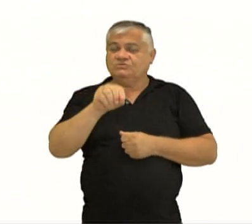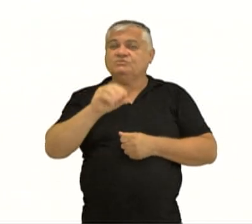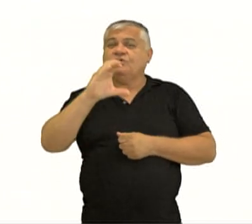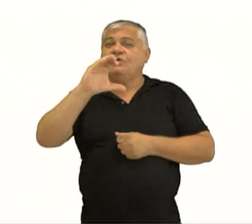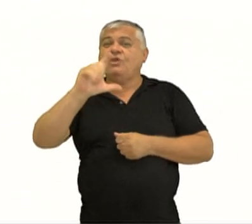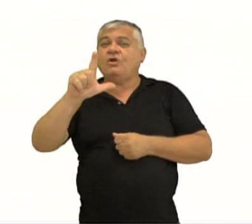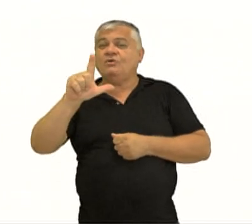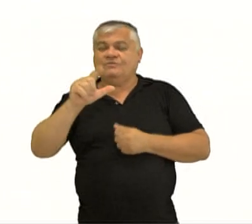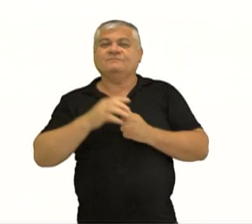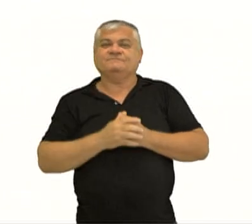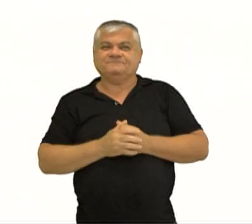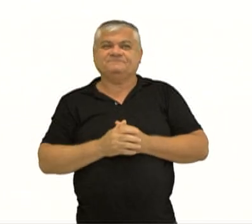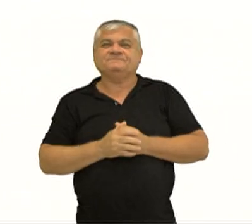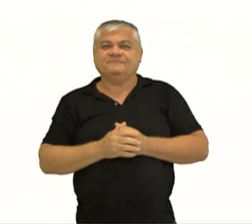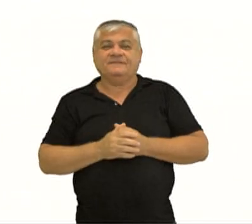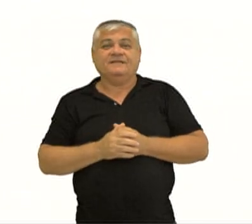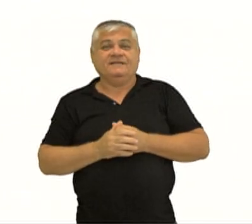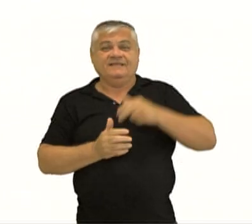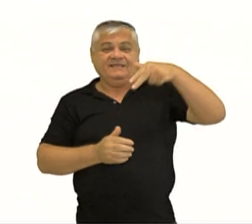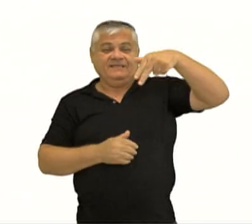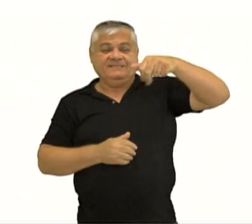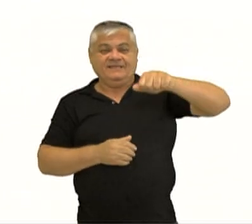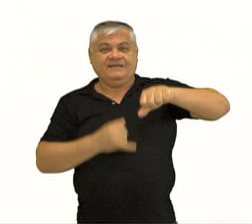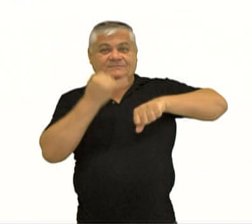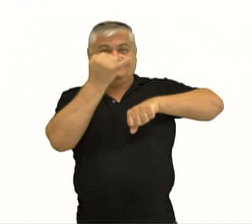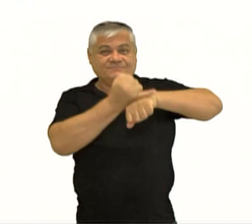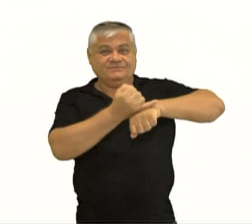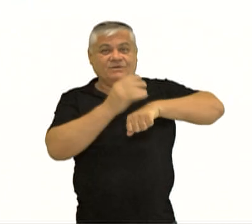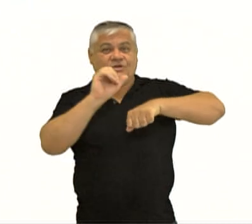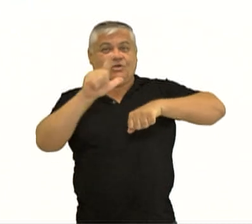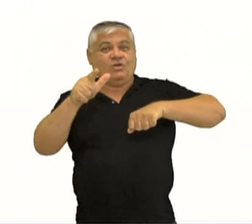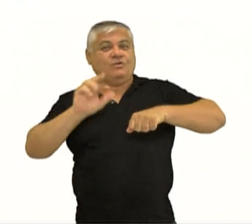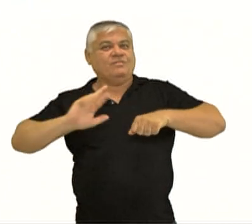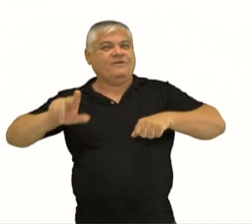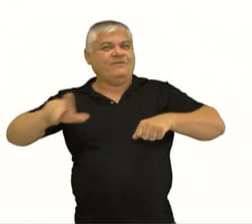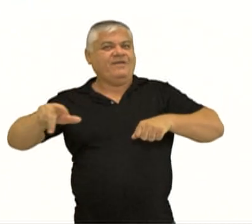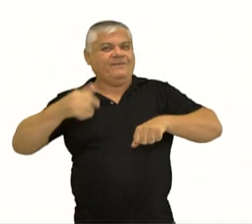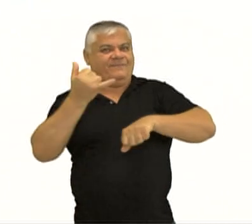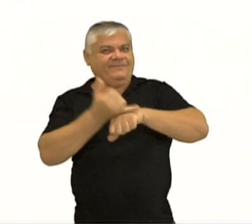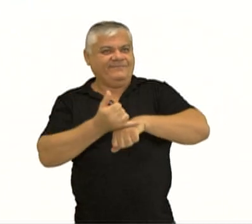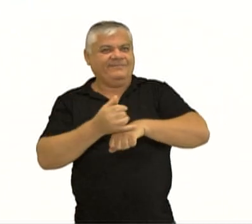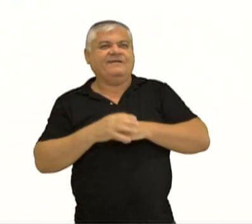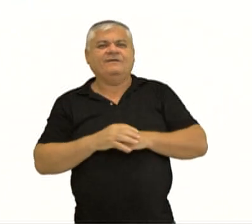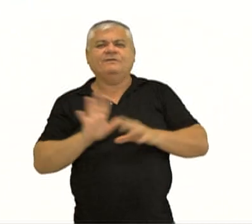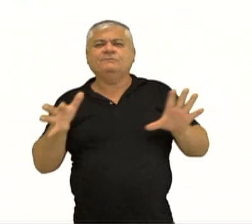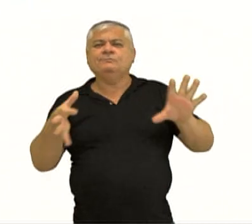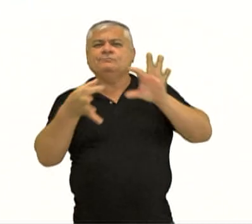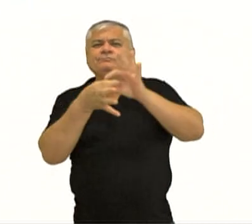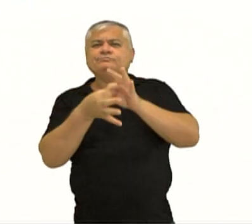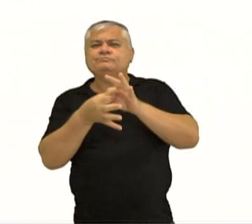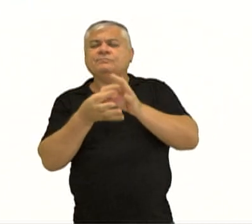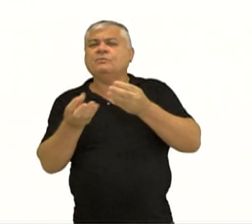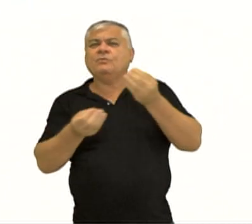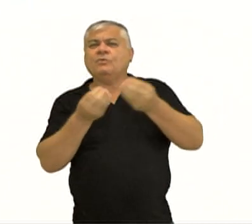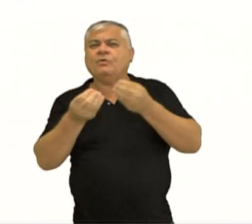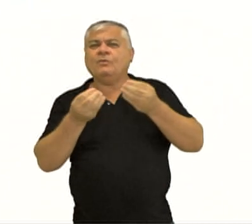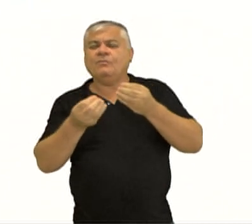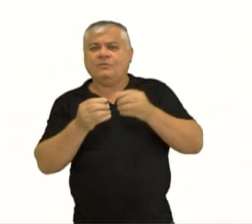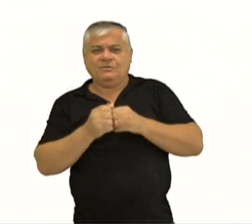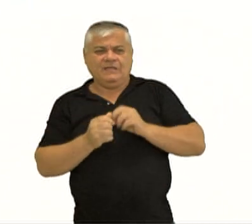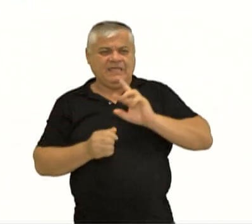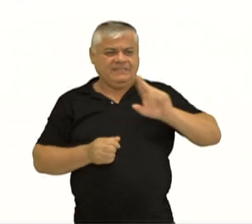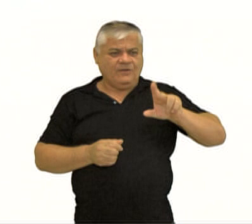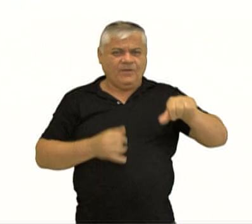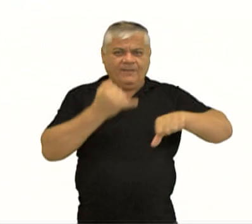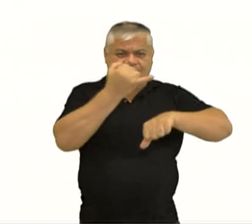o cloro, o sódio é um metal, o cloro é um ametal. A ligação que existe entre um metal e